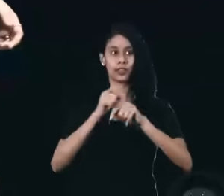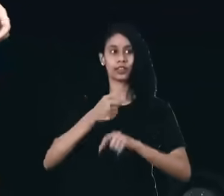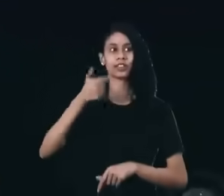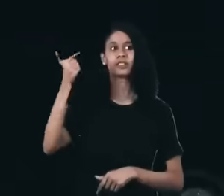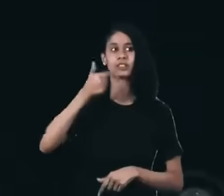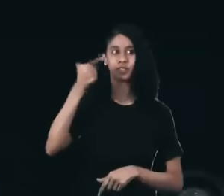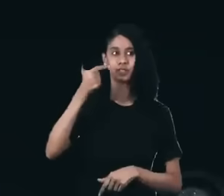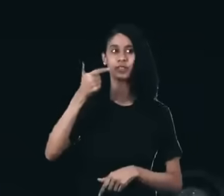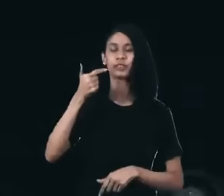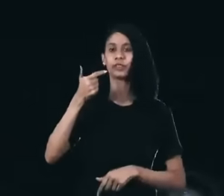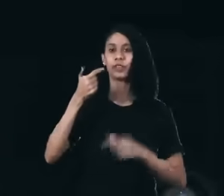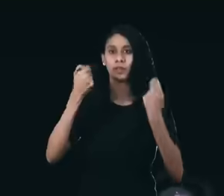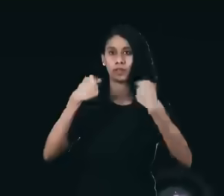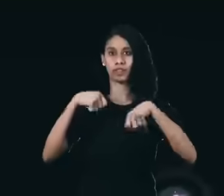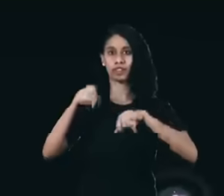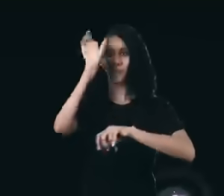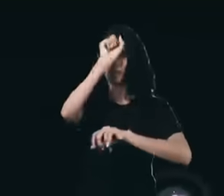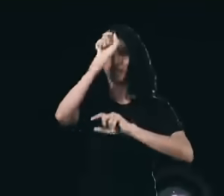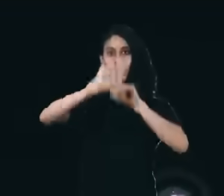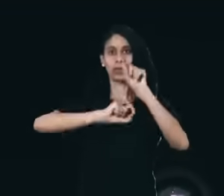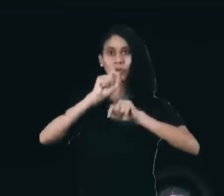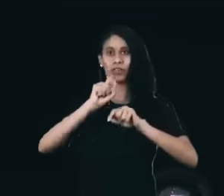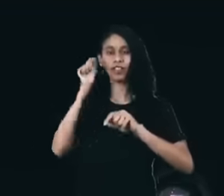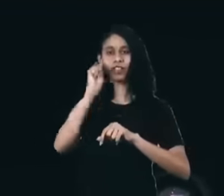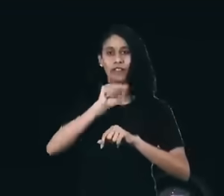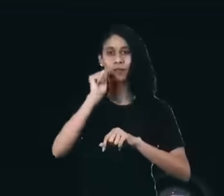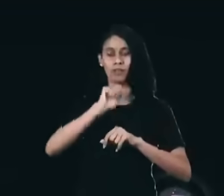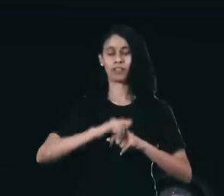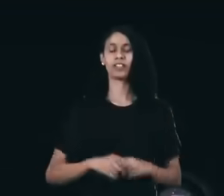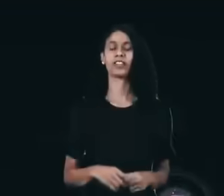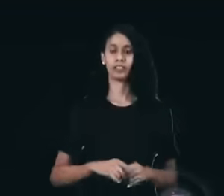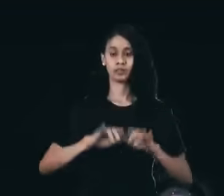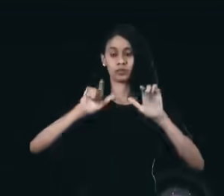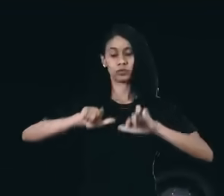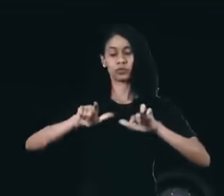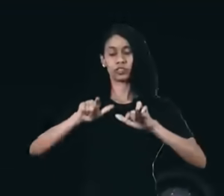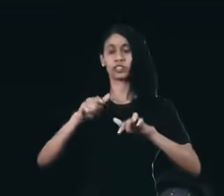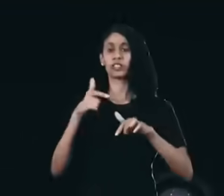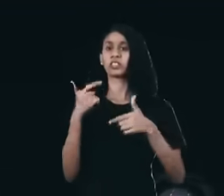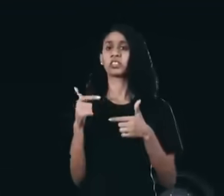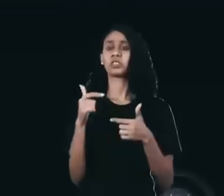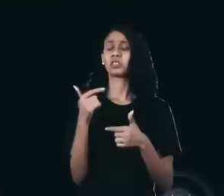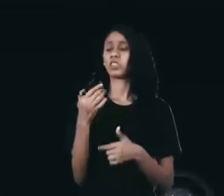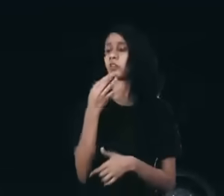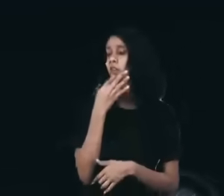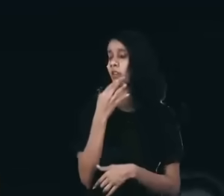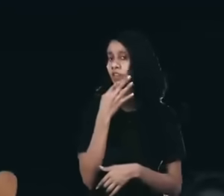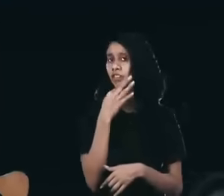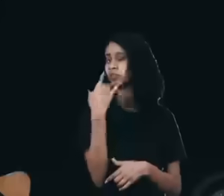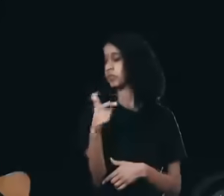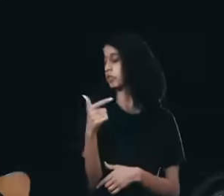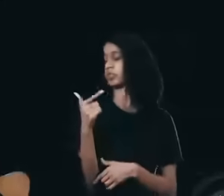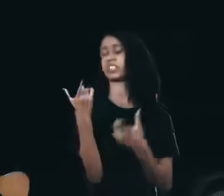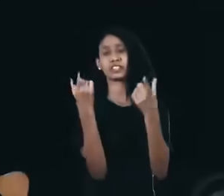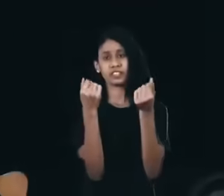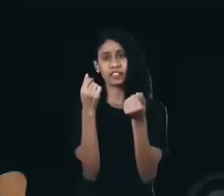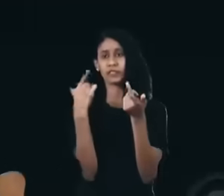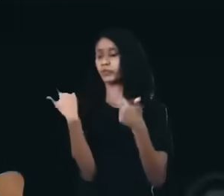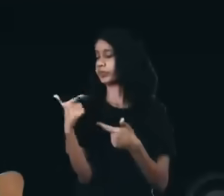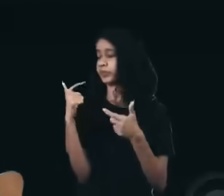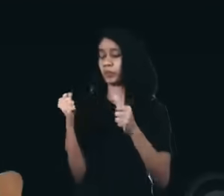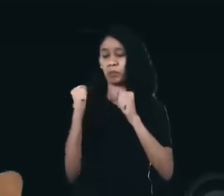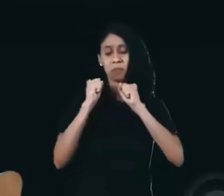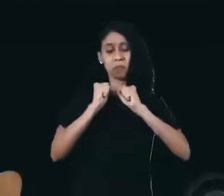nós aprendemos que uma mulher posicionada pode não ter títulos, pode não ter dinheiro, pode não ter